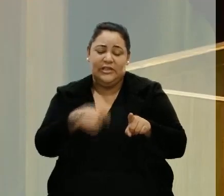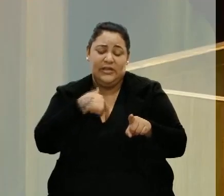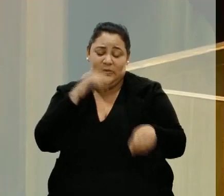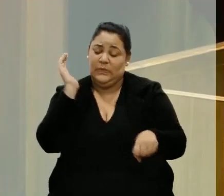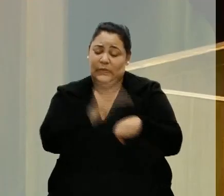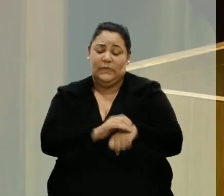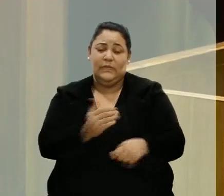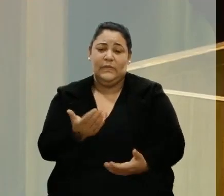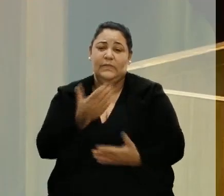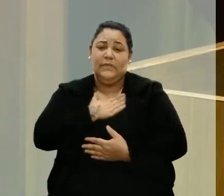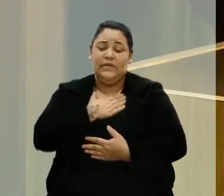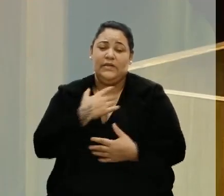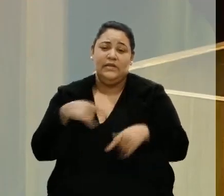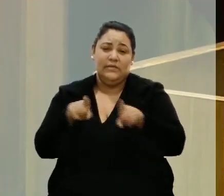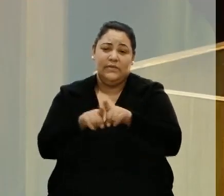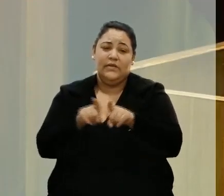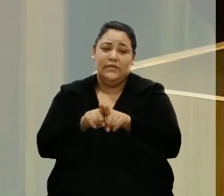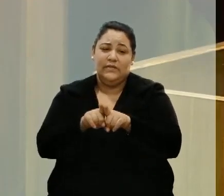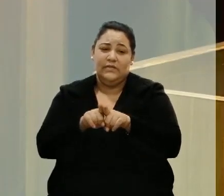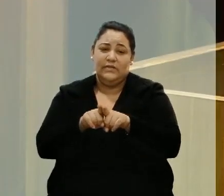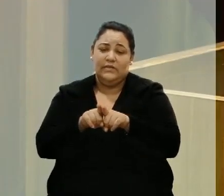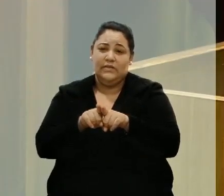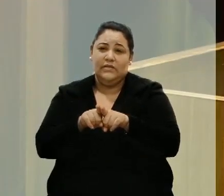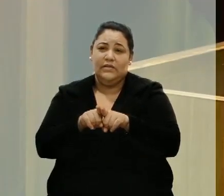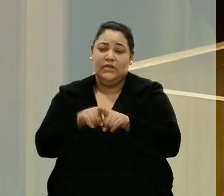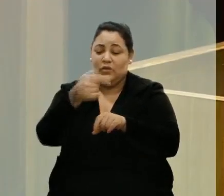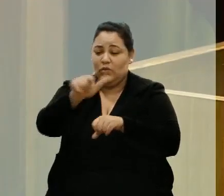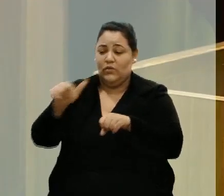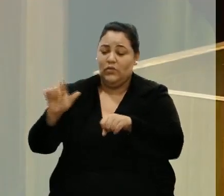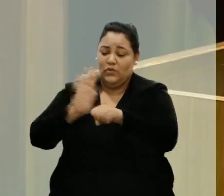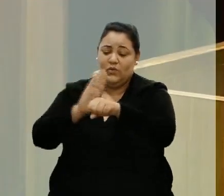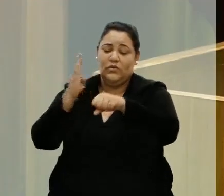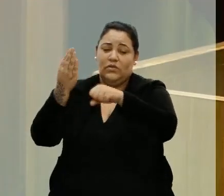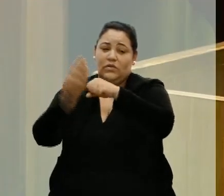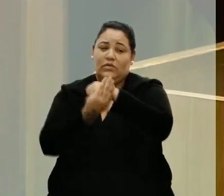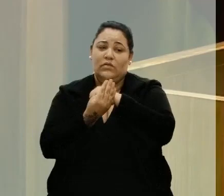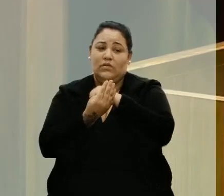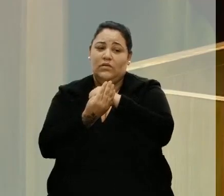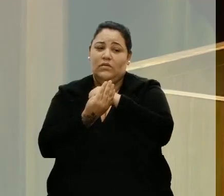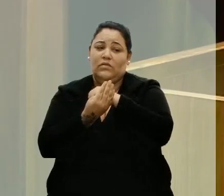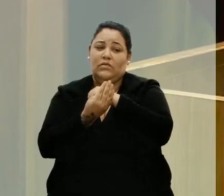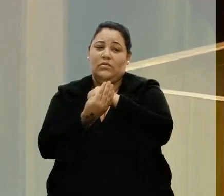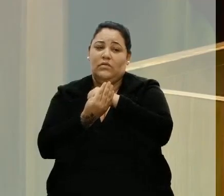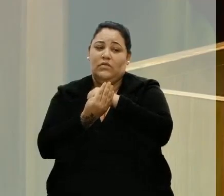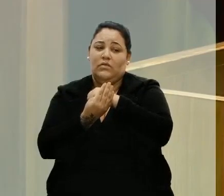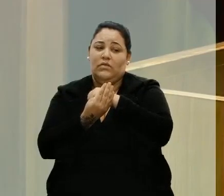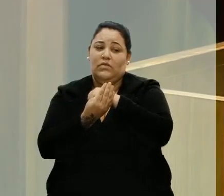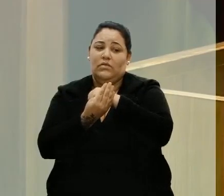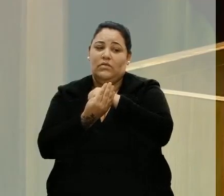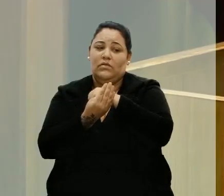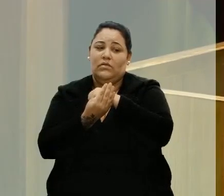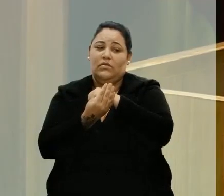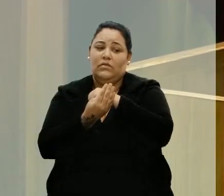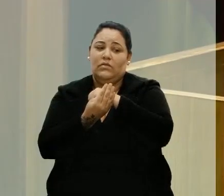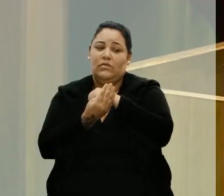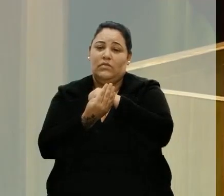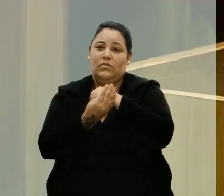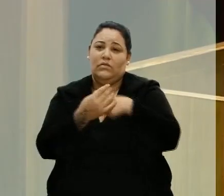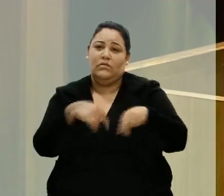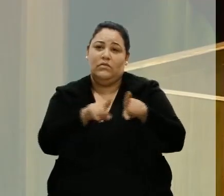daí. Então é fácil morar em outros bairros e começar a